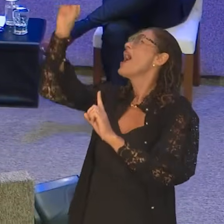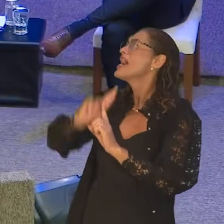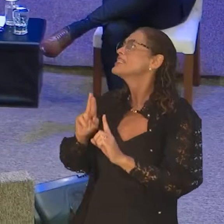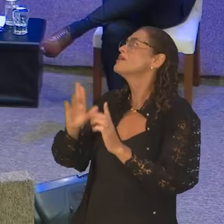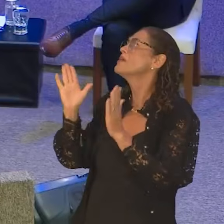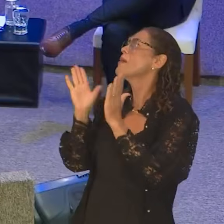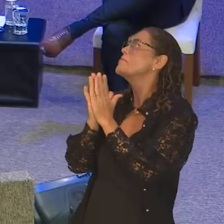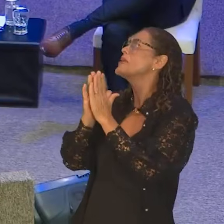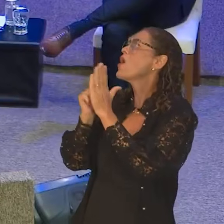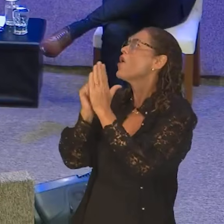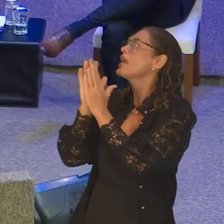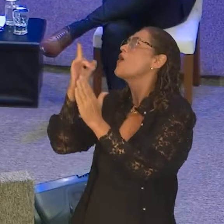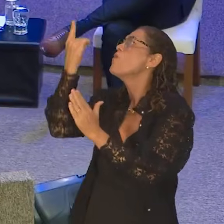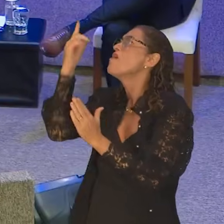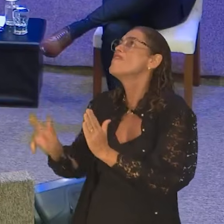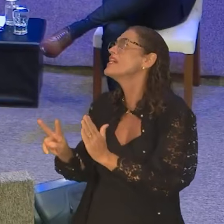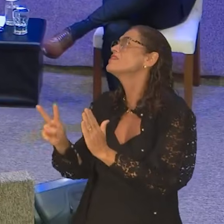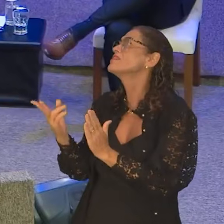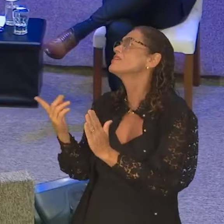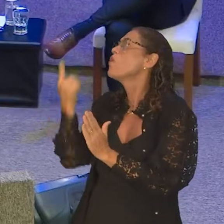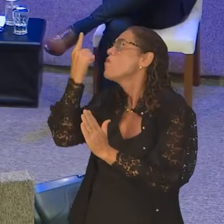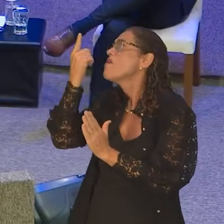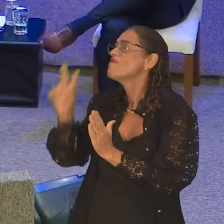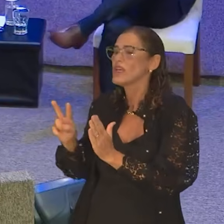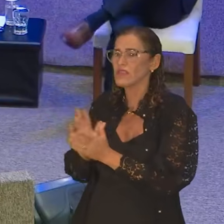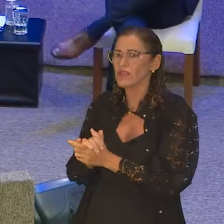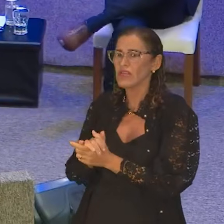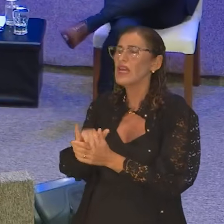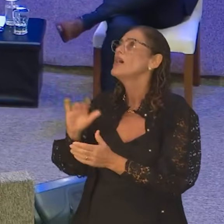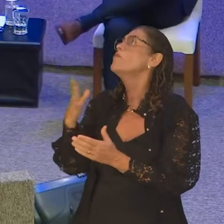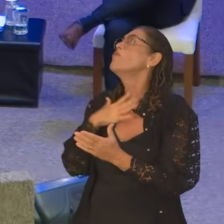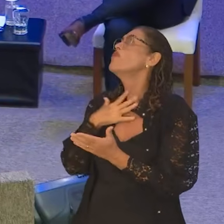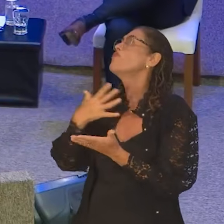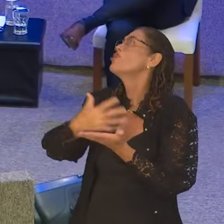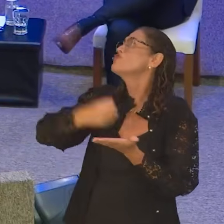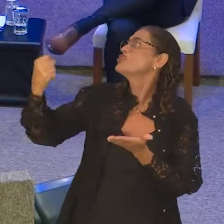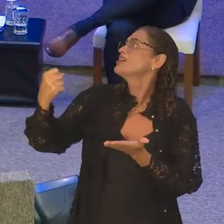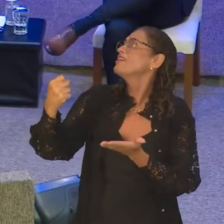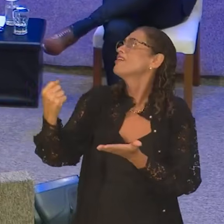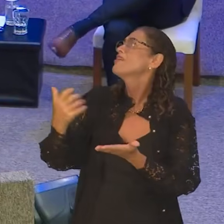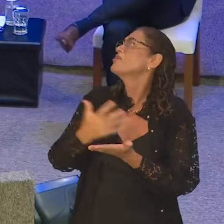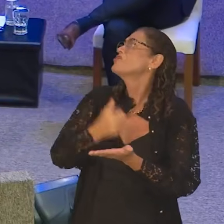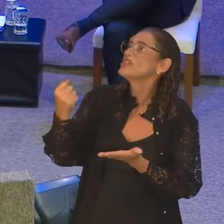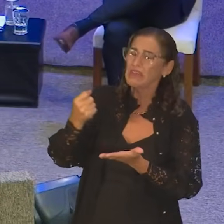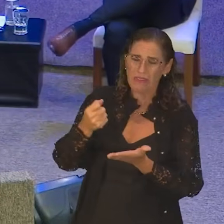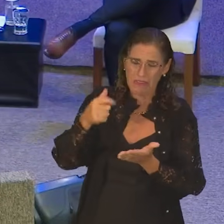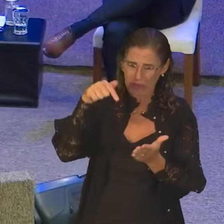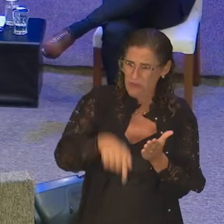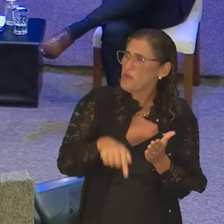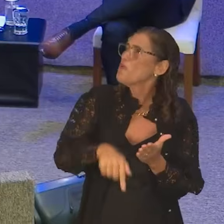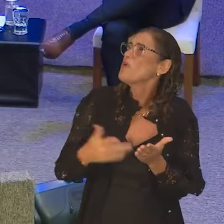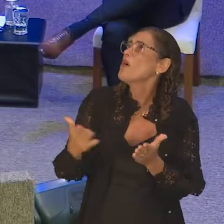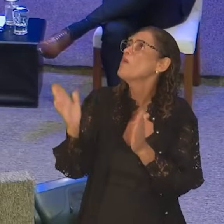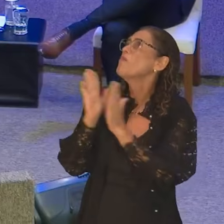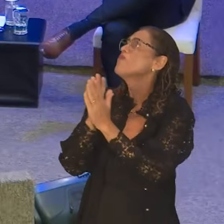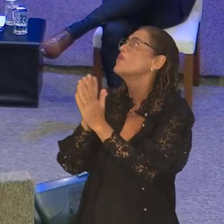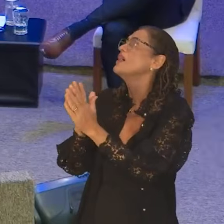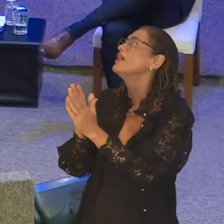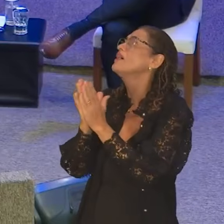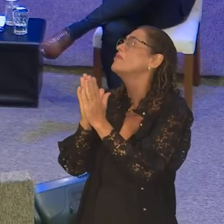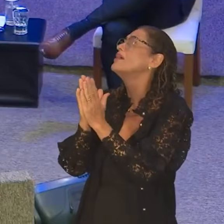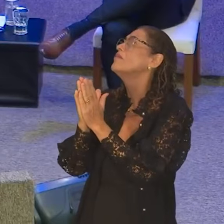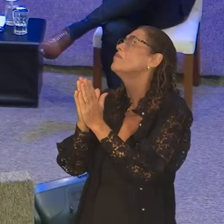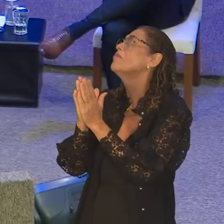minha oração só uma vez. Se tem jeito, me tira desse buraco. E se não tem jeito, por favor, me deixa